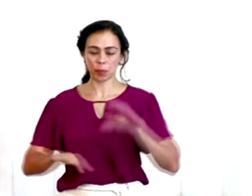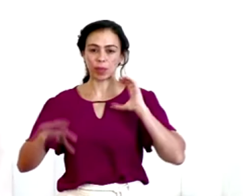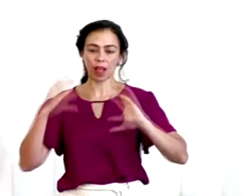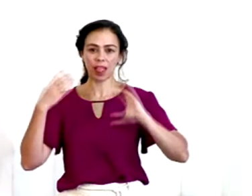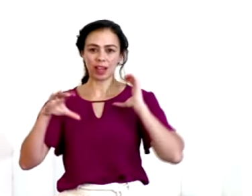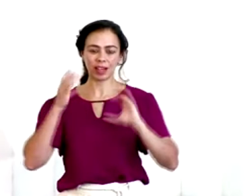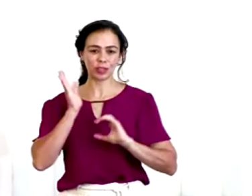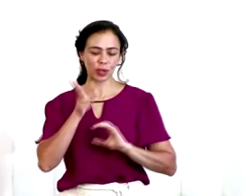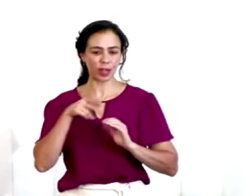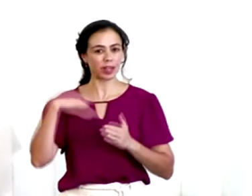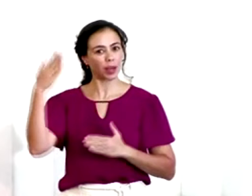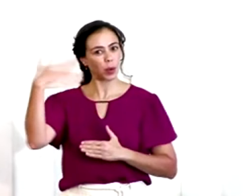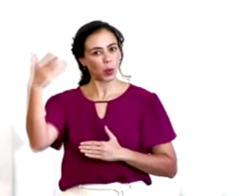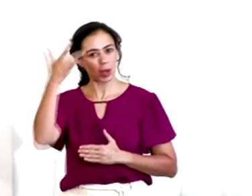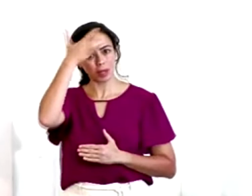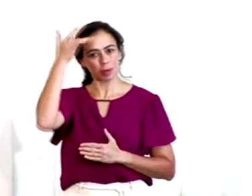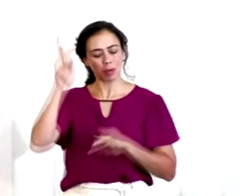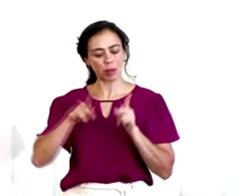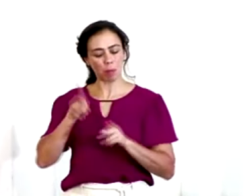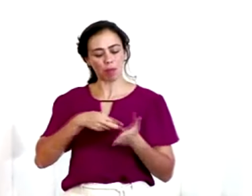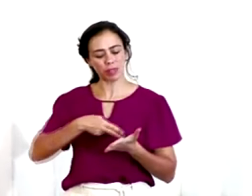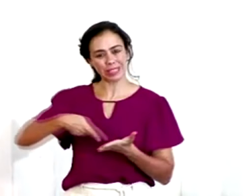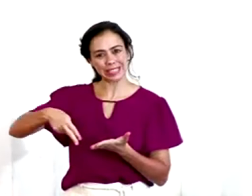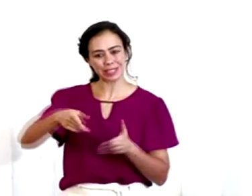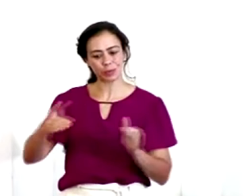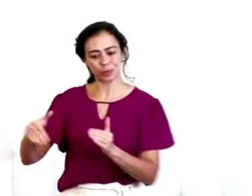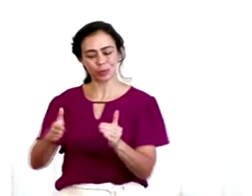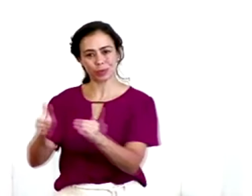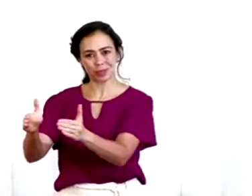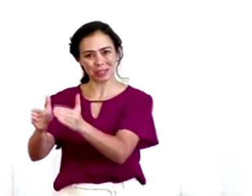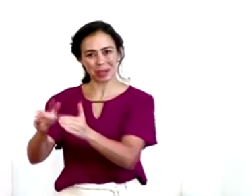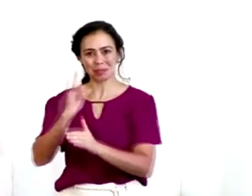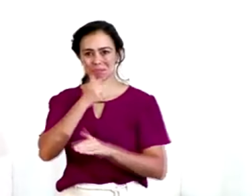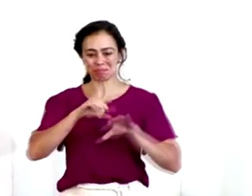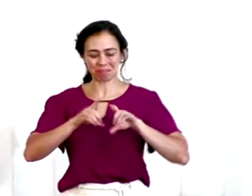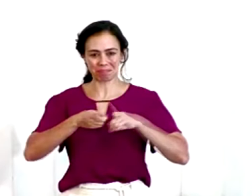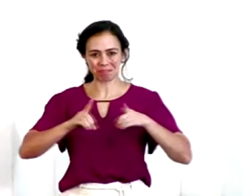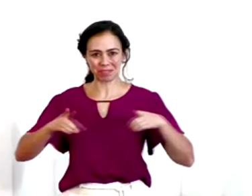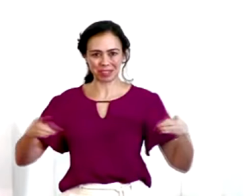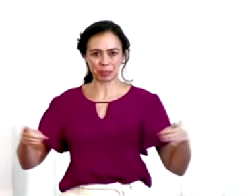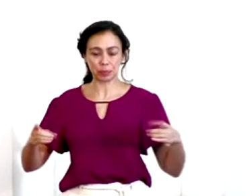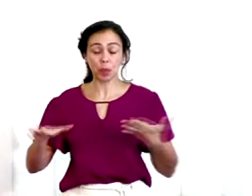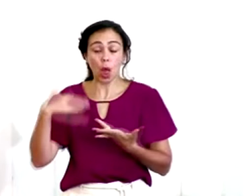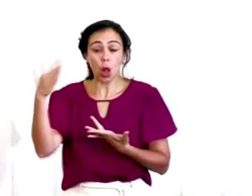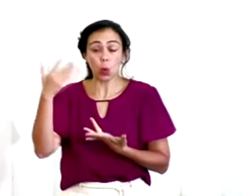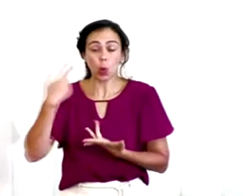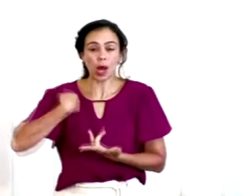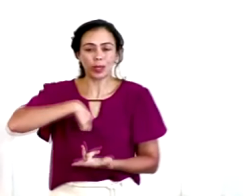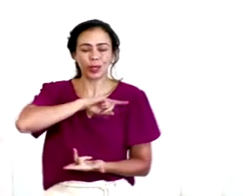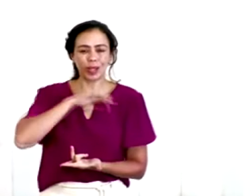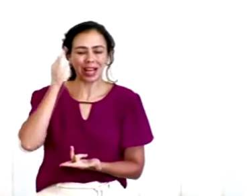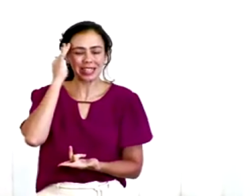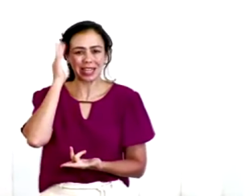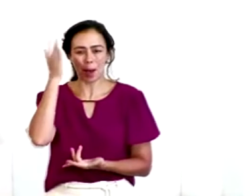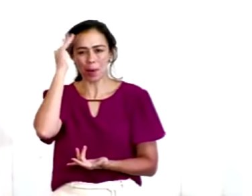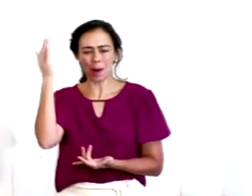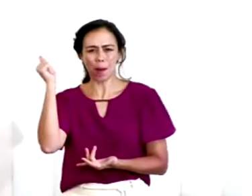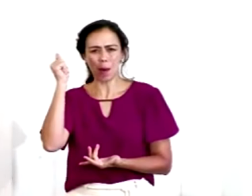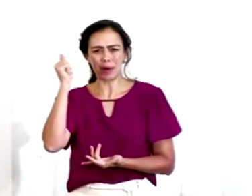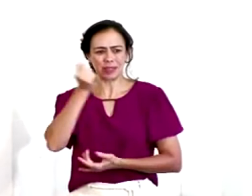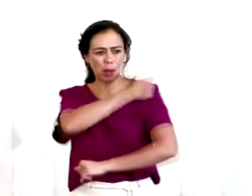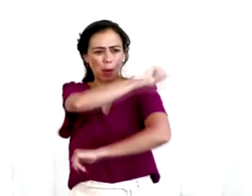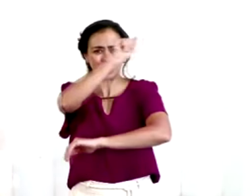Quando o Senhor restaurou a sorte de Sião, ficamos como quem sonha. Então a nossa boca